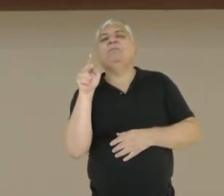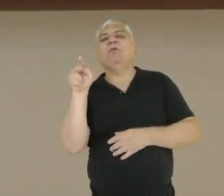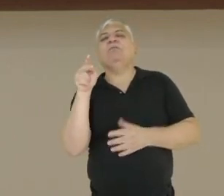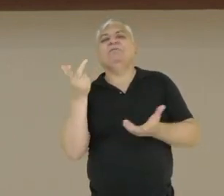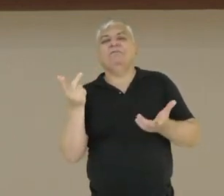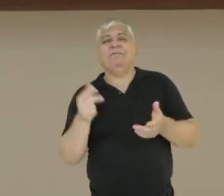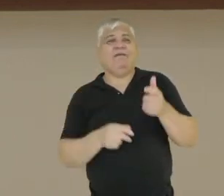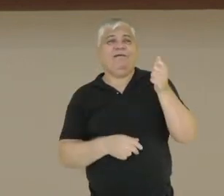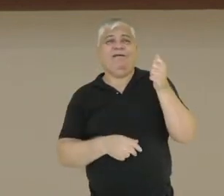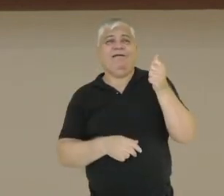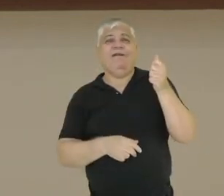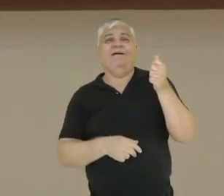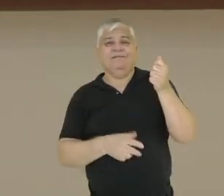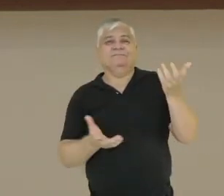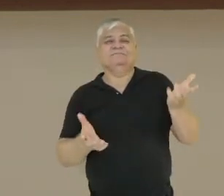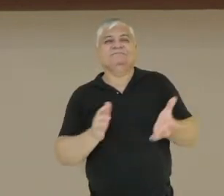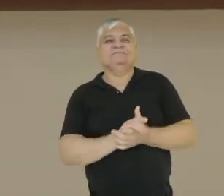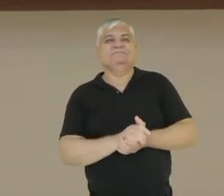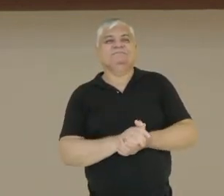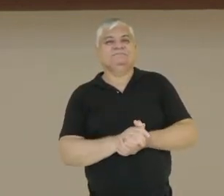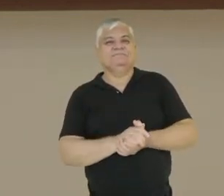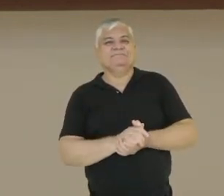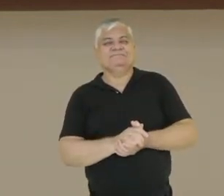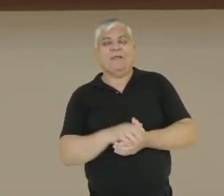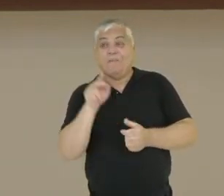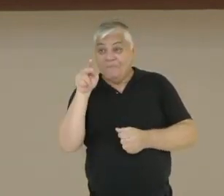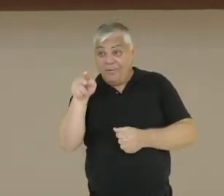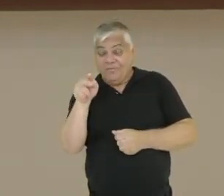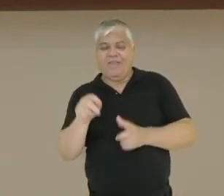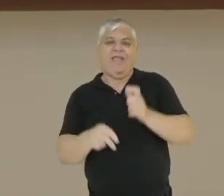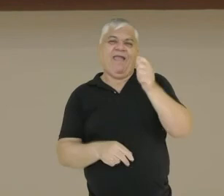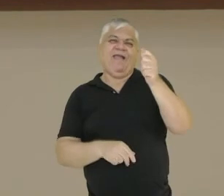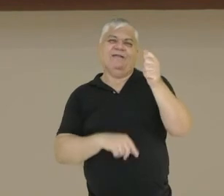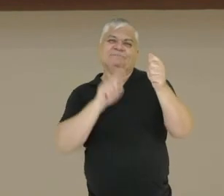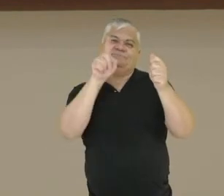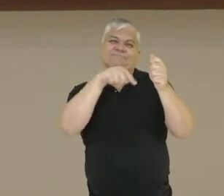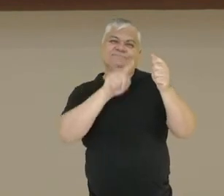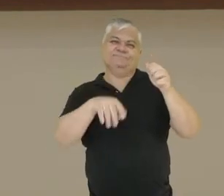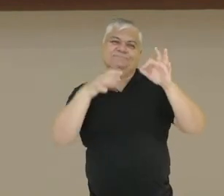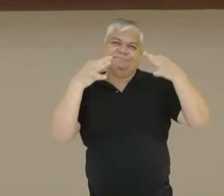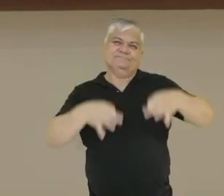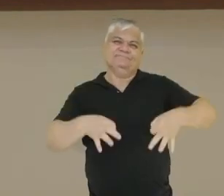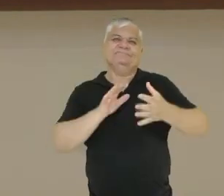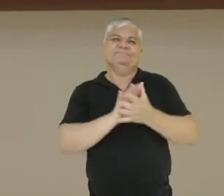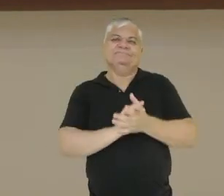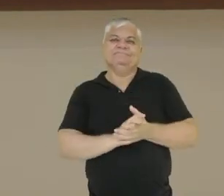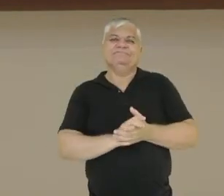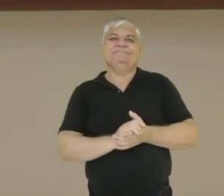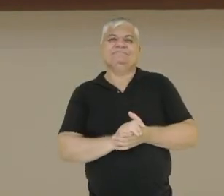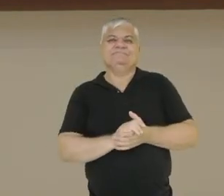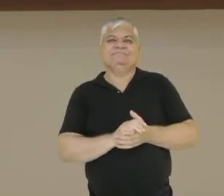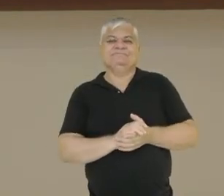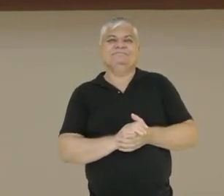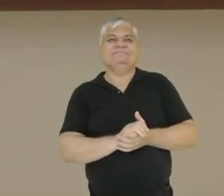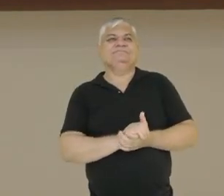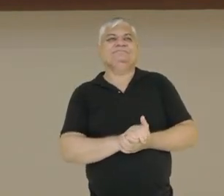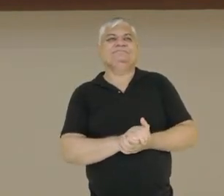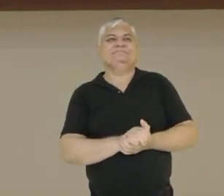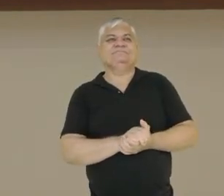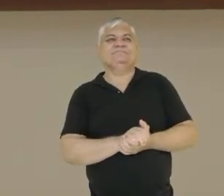É a primeira, é a letra A. Logo, os alunos trabalham para isso, que as notícias falsas fossem